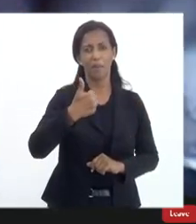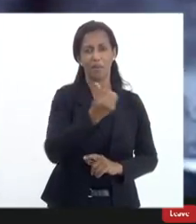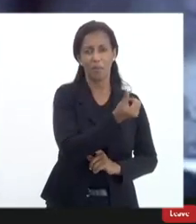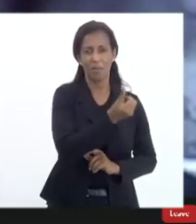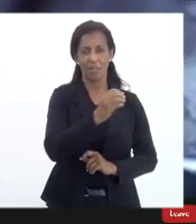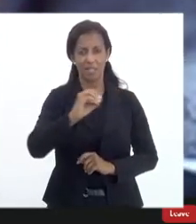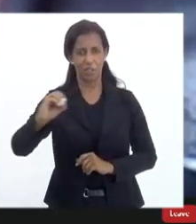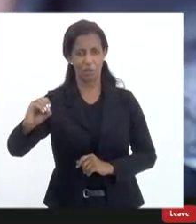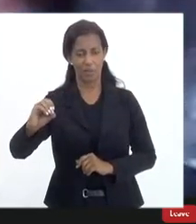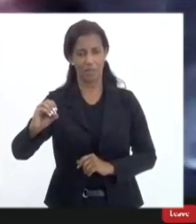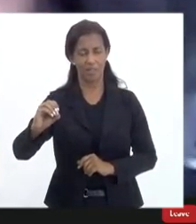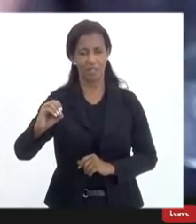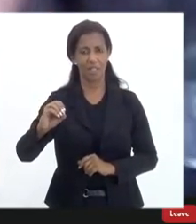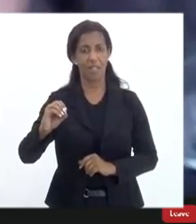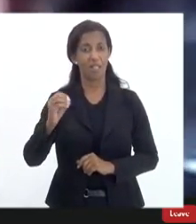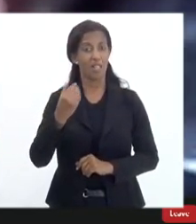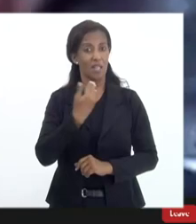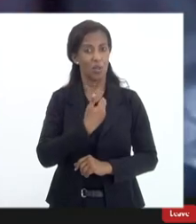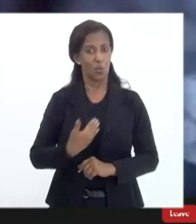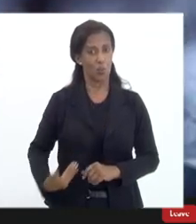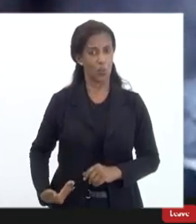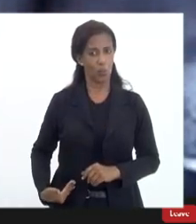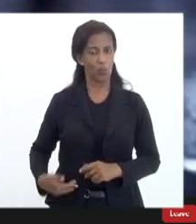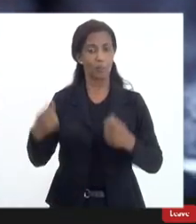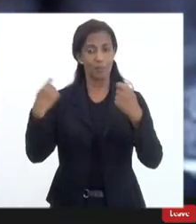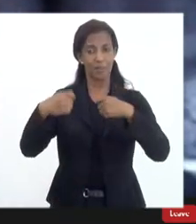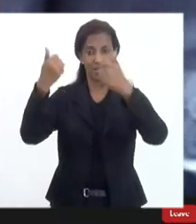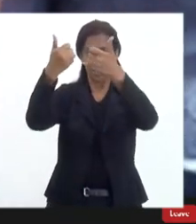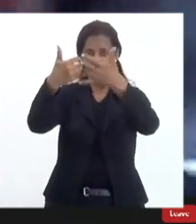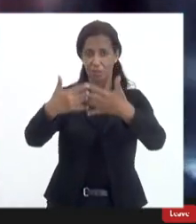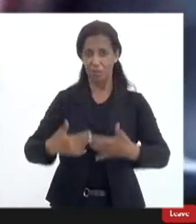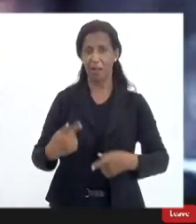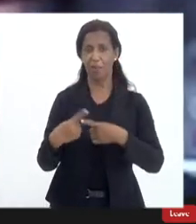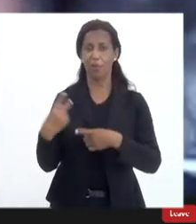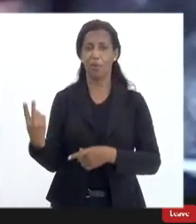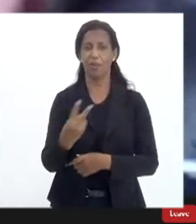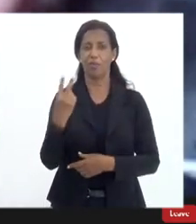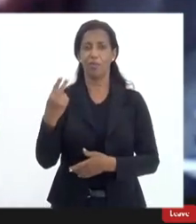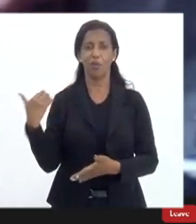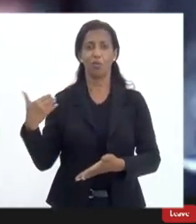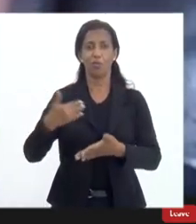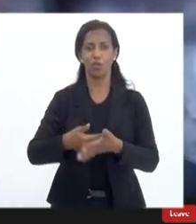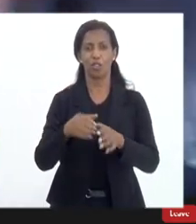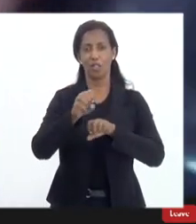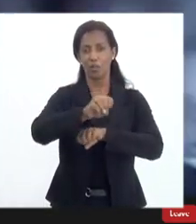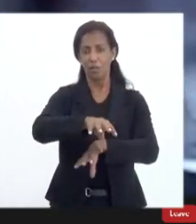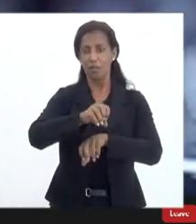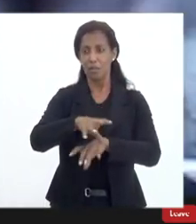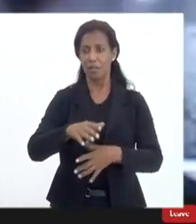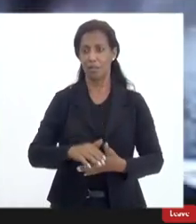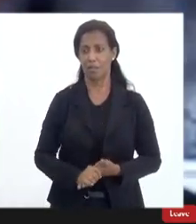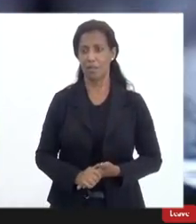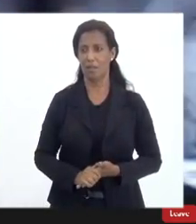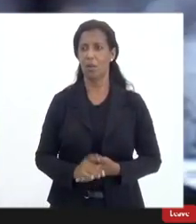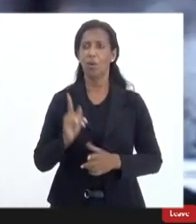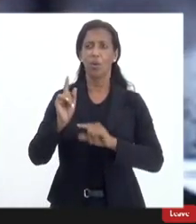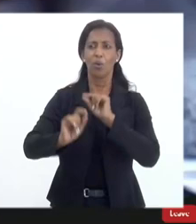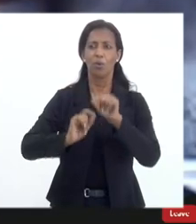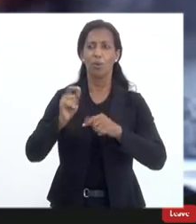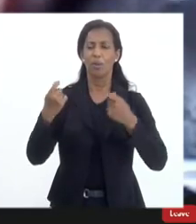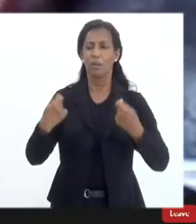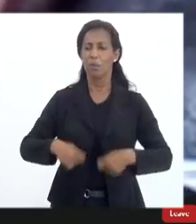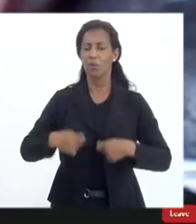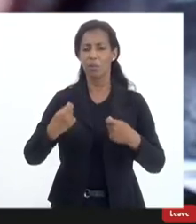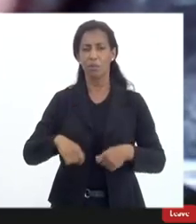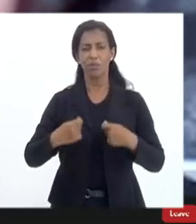poder público precisa explicar por que esses valores não chegam na educação e o que precisa ser feito para liberar